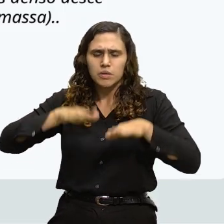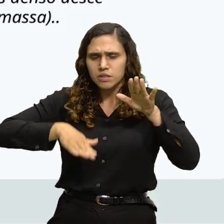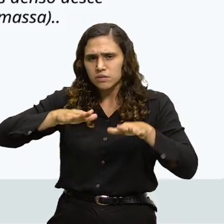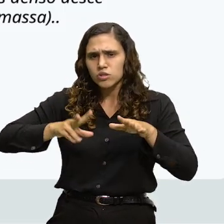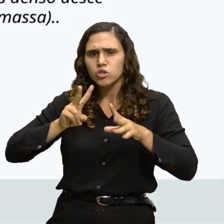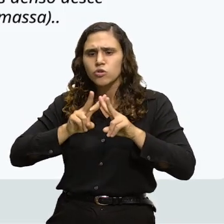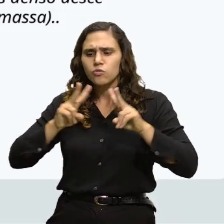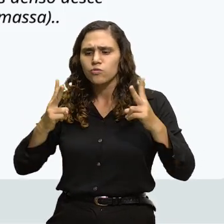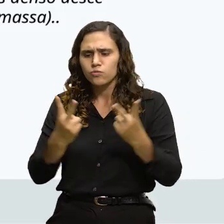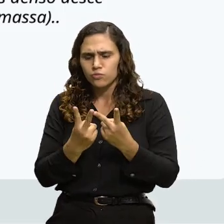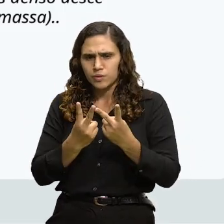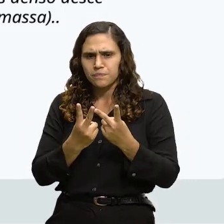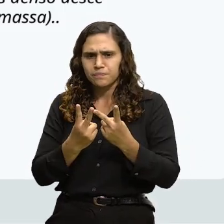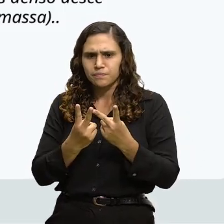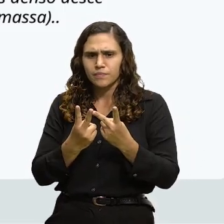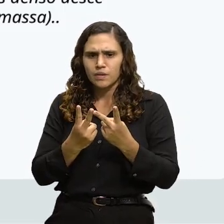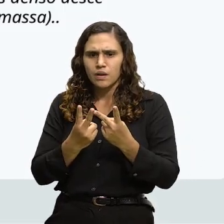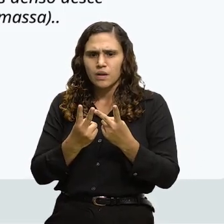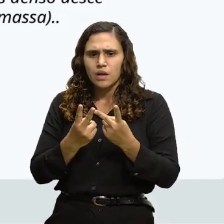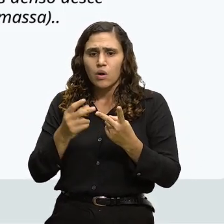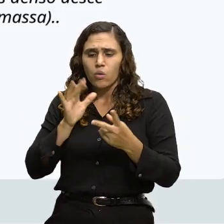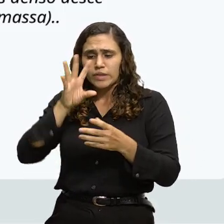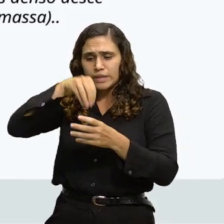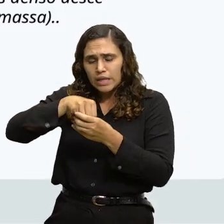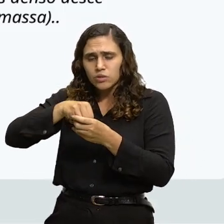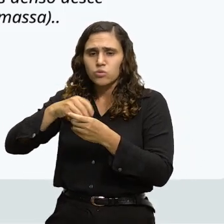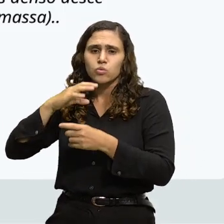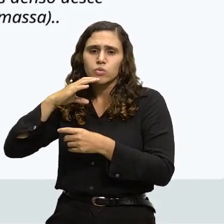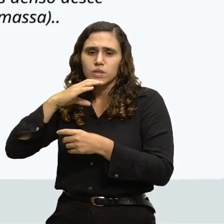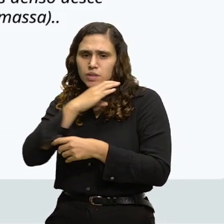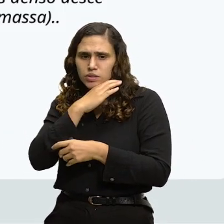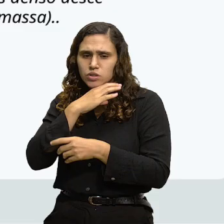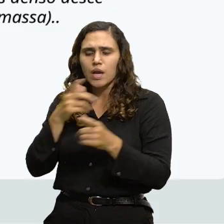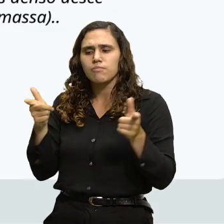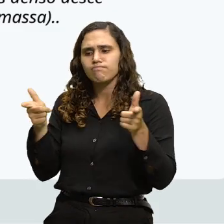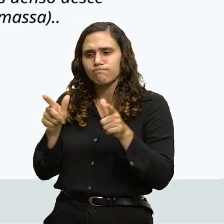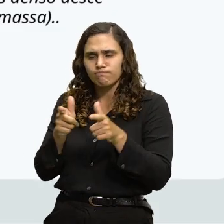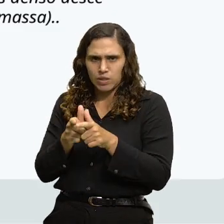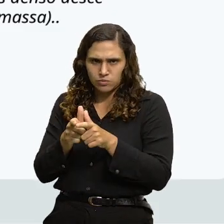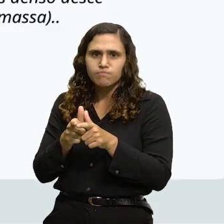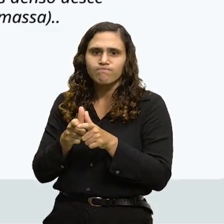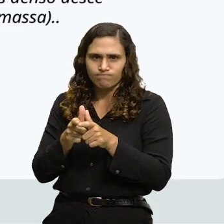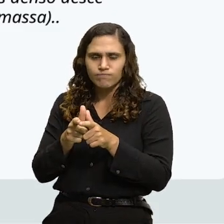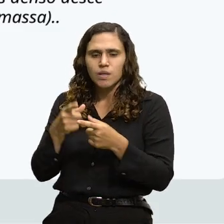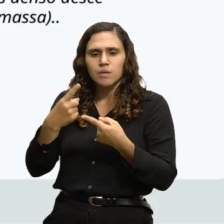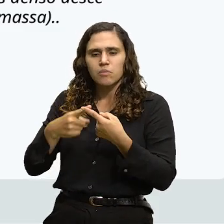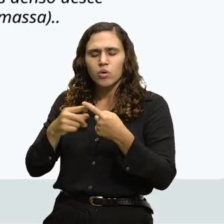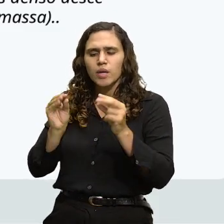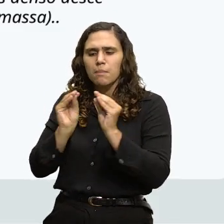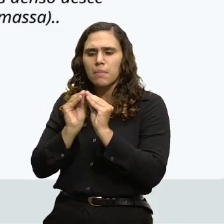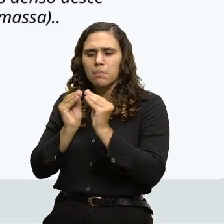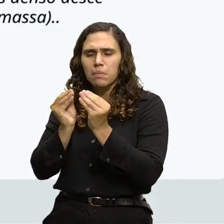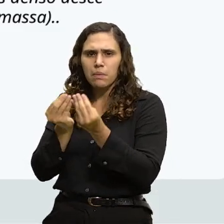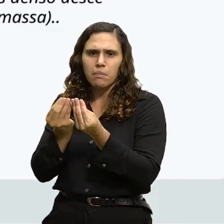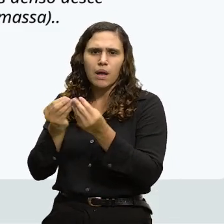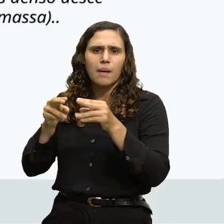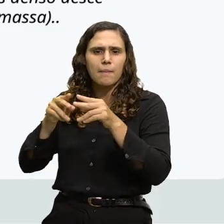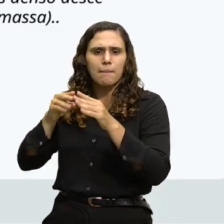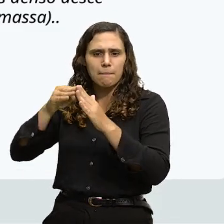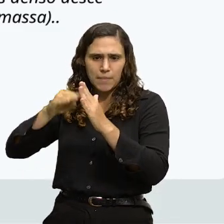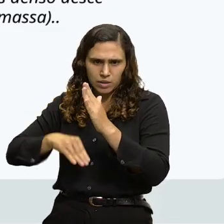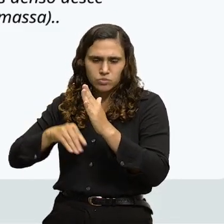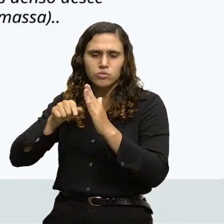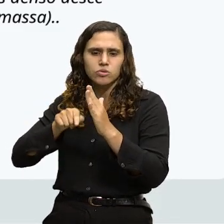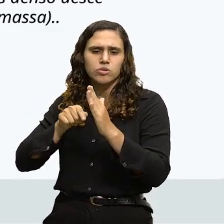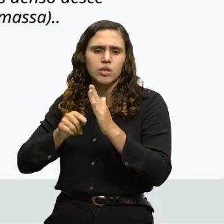a densidade do ar quente que está ali, ela é menor, porque tem menos moléculas, do que o recipiente de